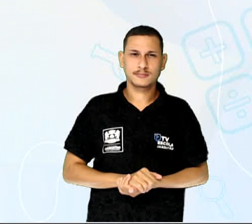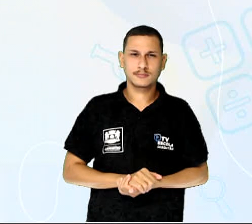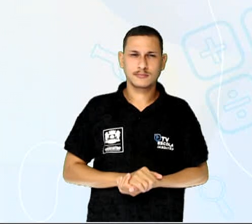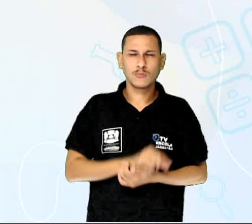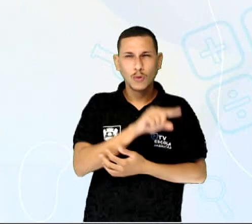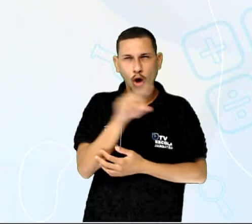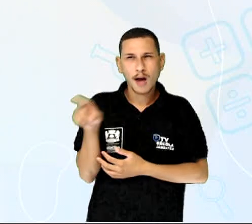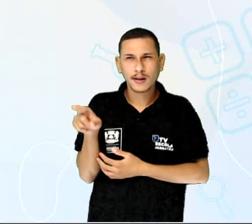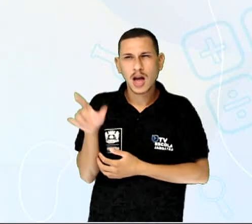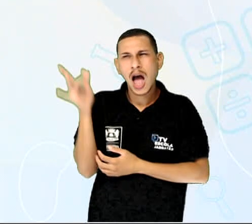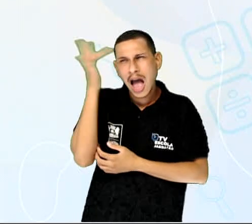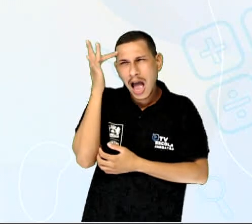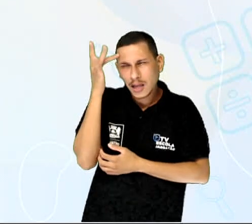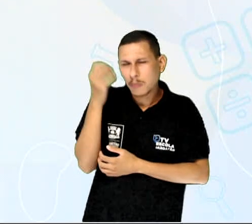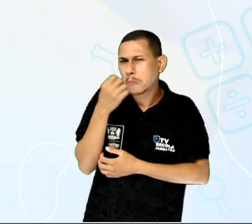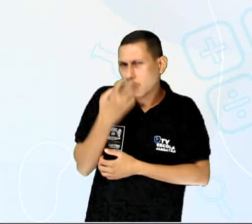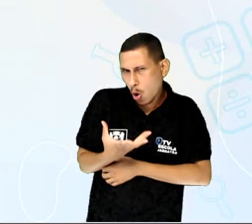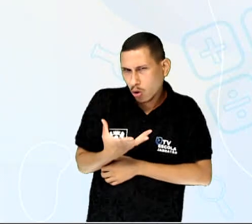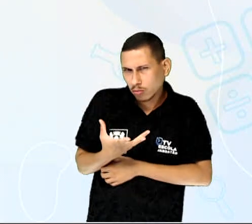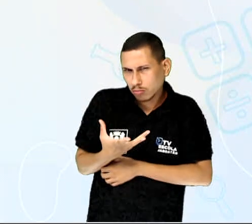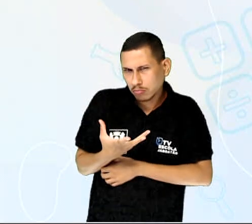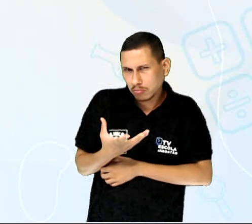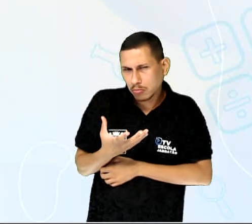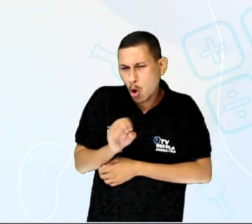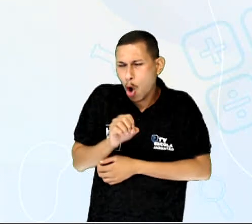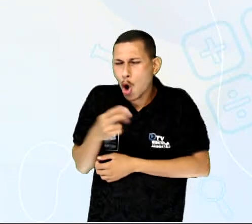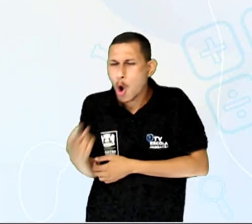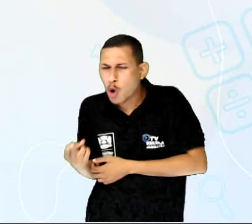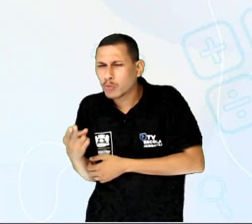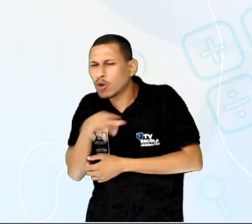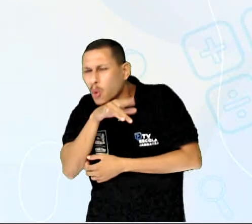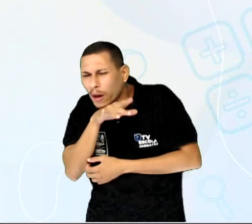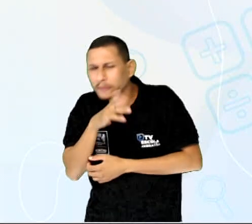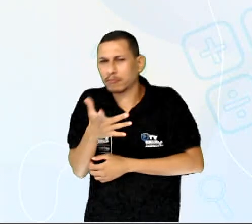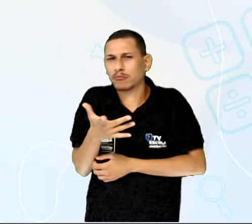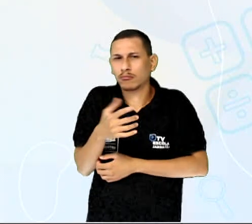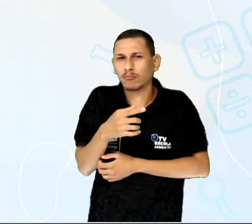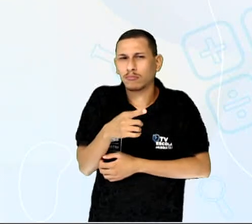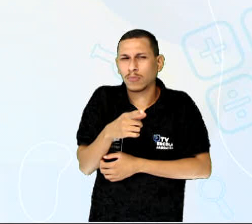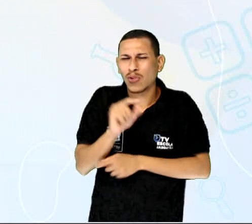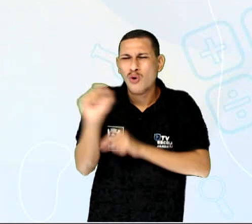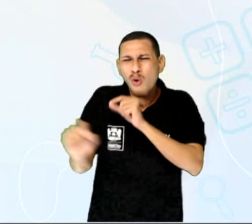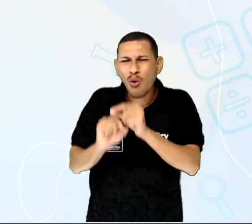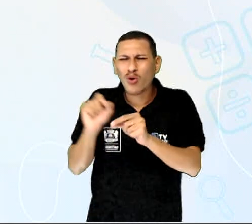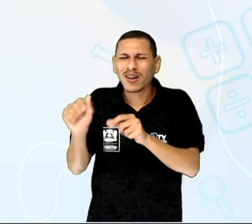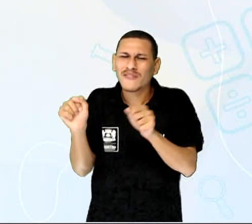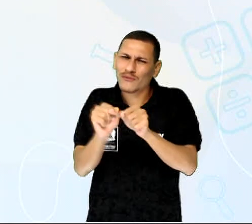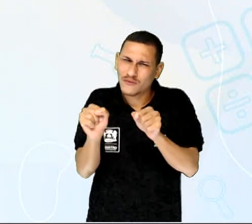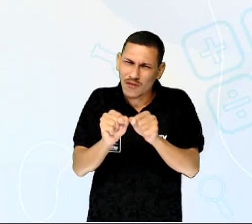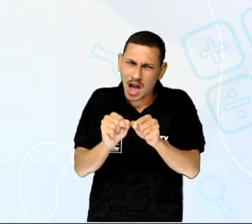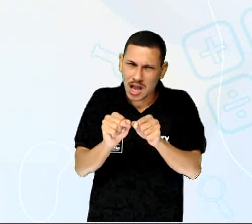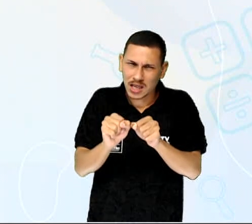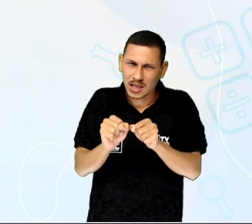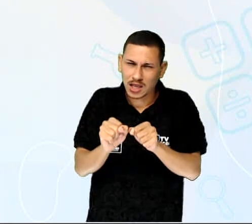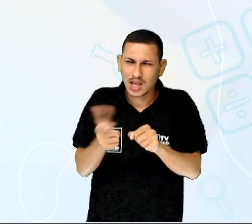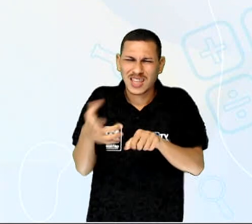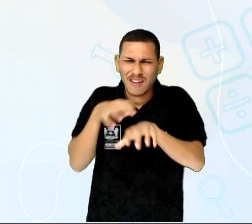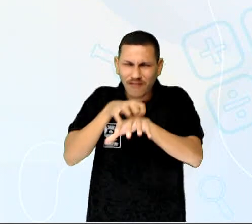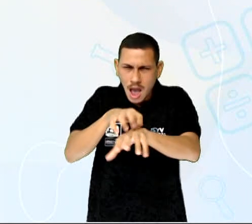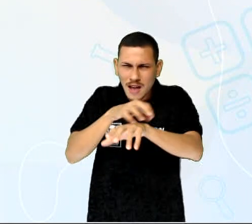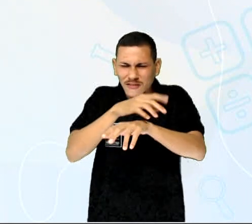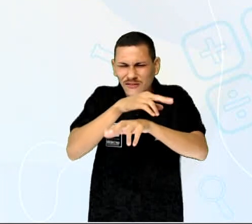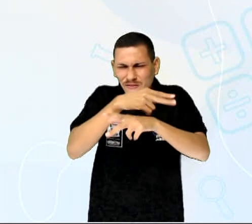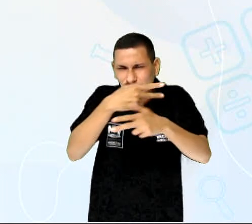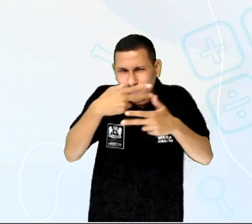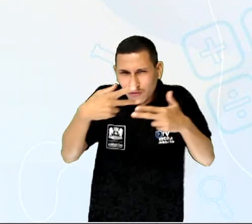Vocês acham que isso é bom ou ruim? Quais são os impactos que essa quantidade de